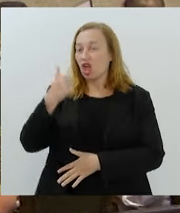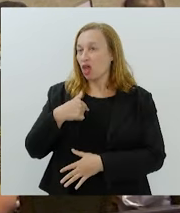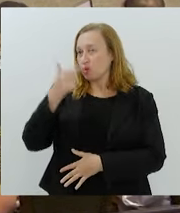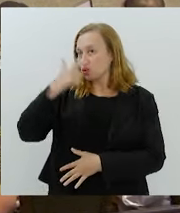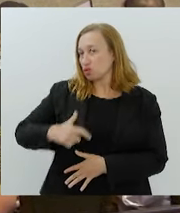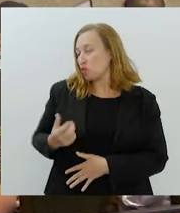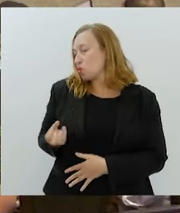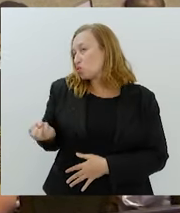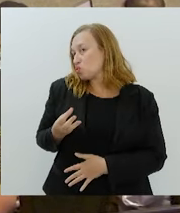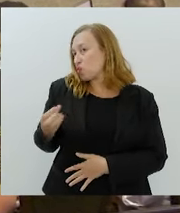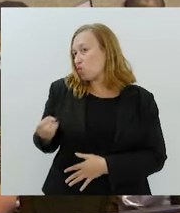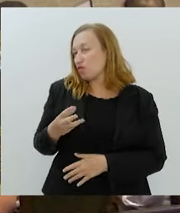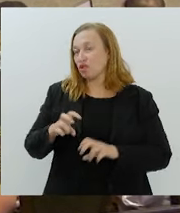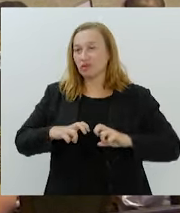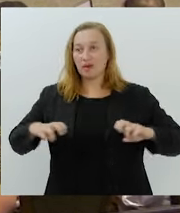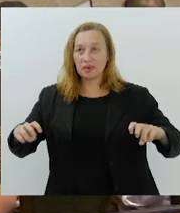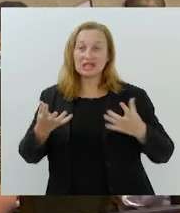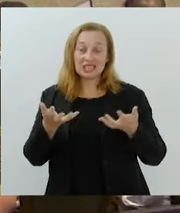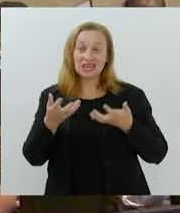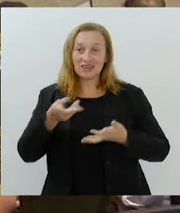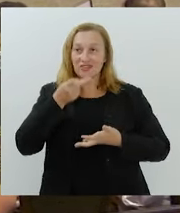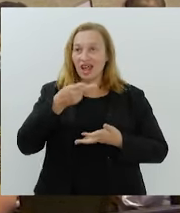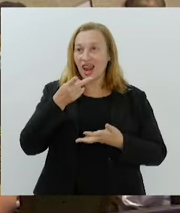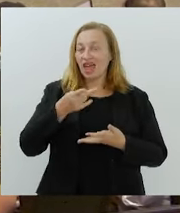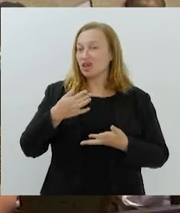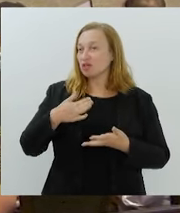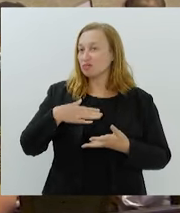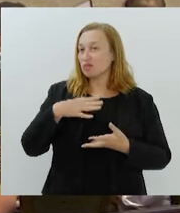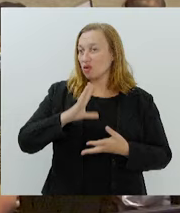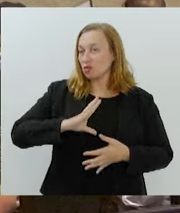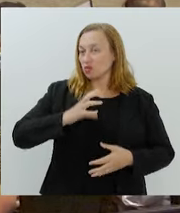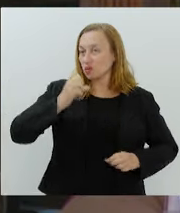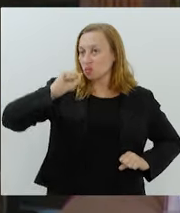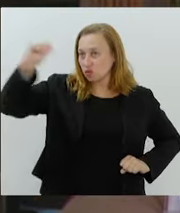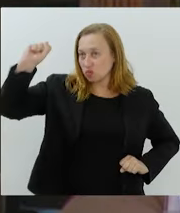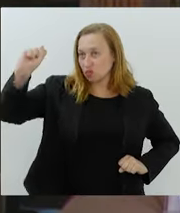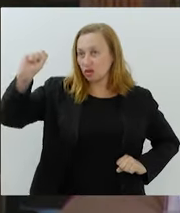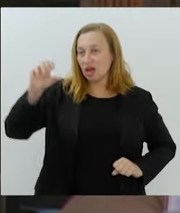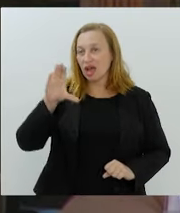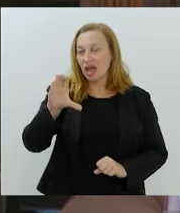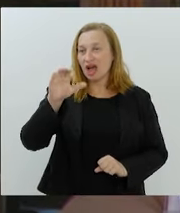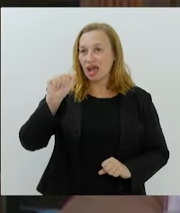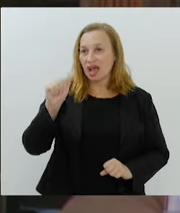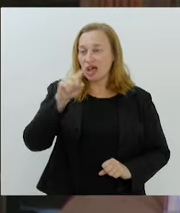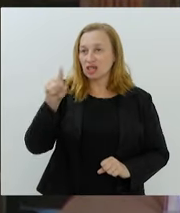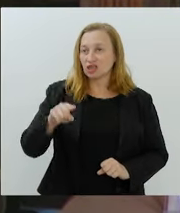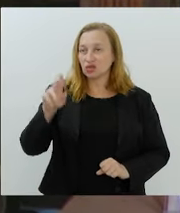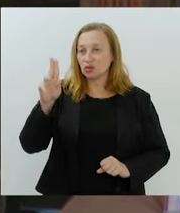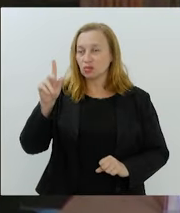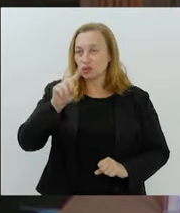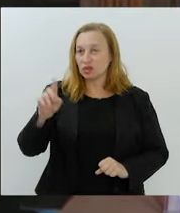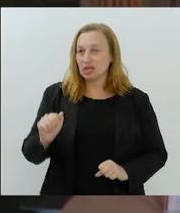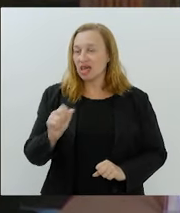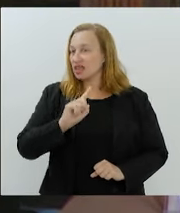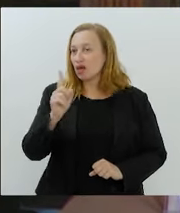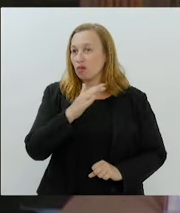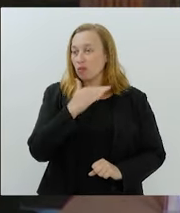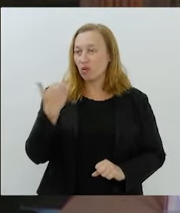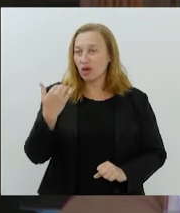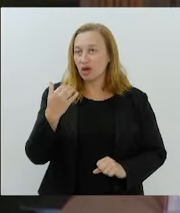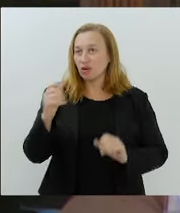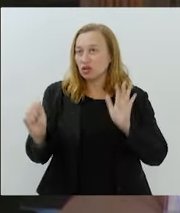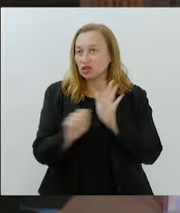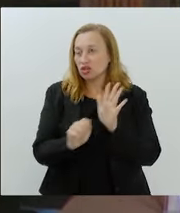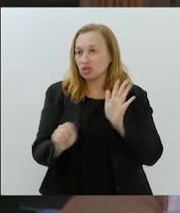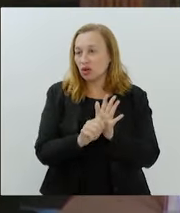mesa, e queria dizer que os meus heróis, contrapondo Cazuza, não morreram de overdose. Eles estão aqui nessa